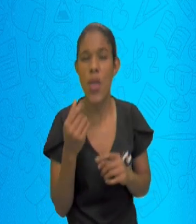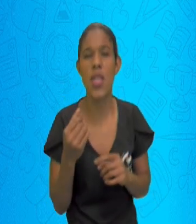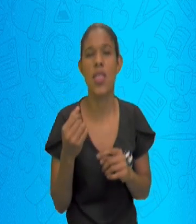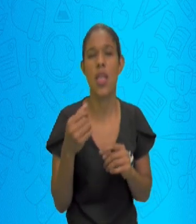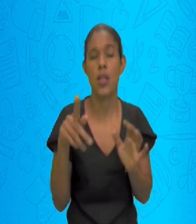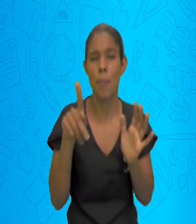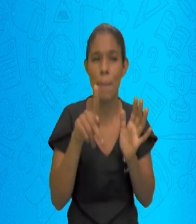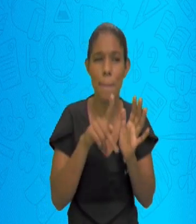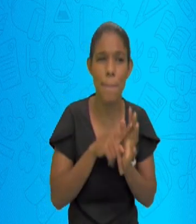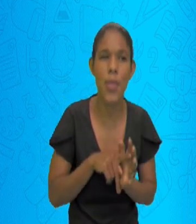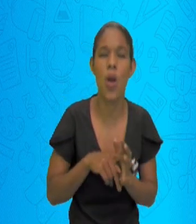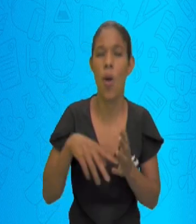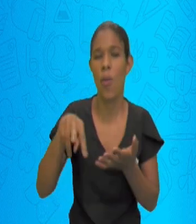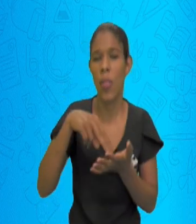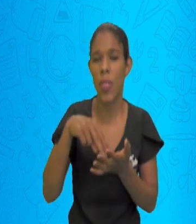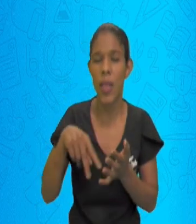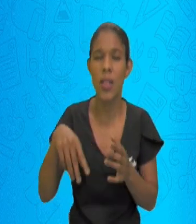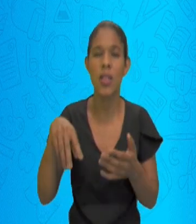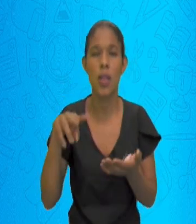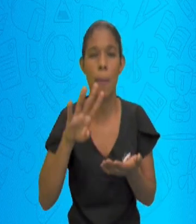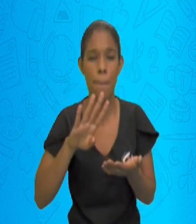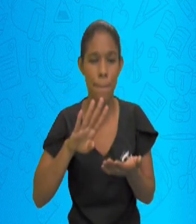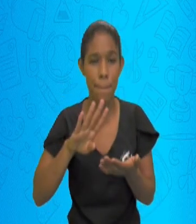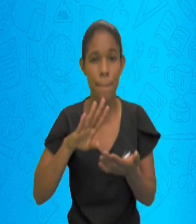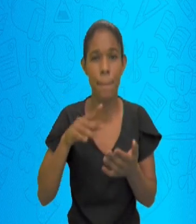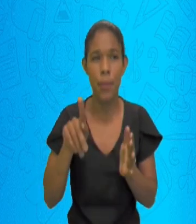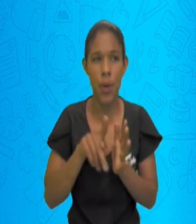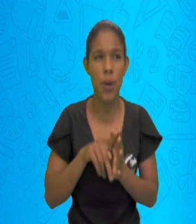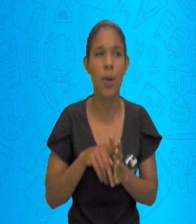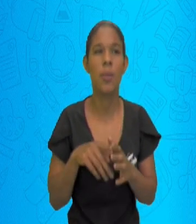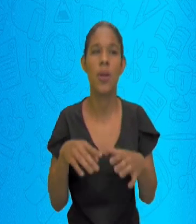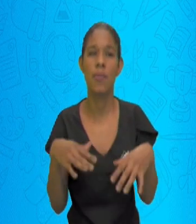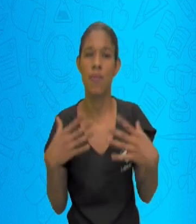crendices e as nossas superstições.